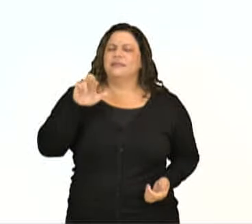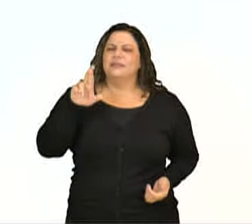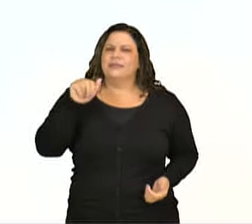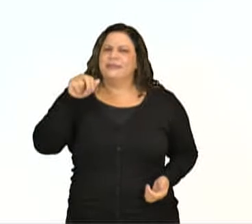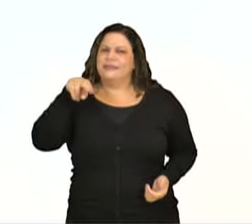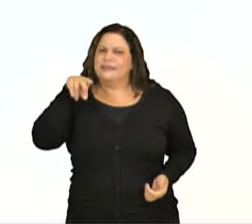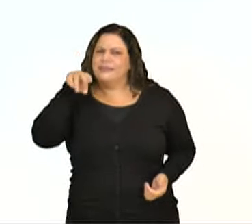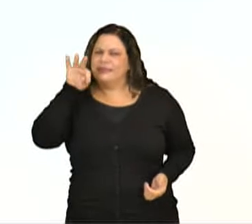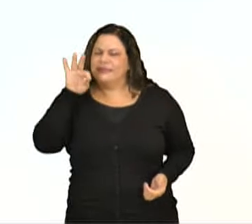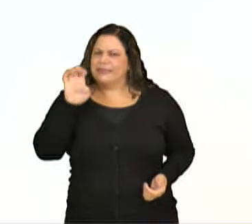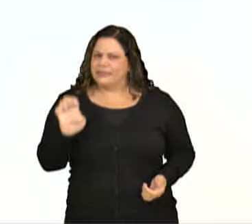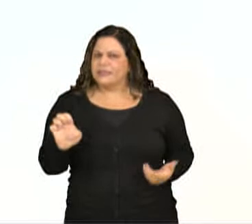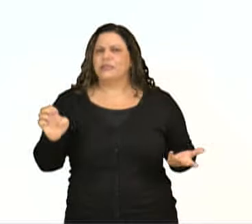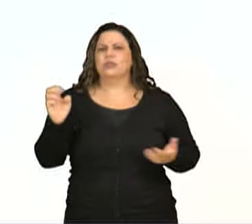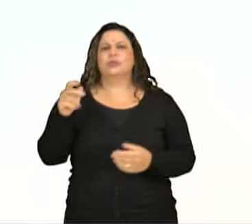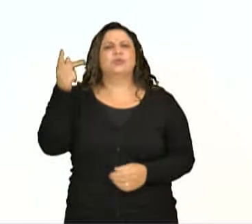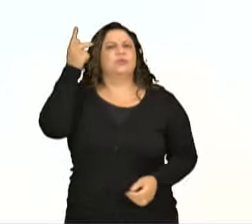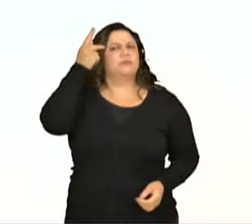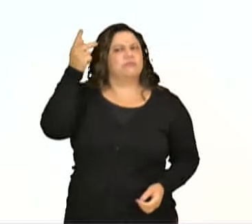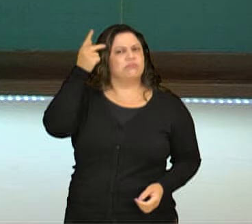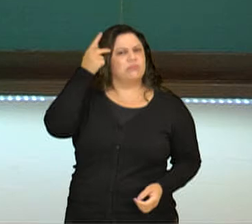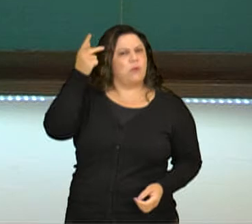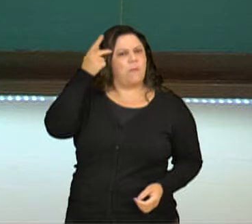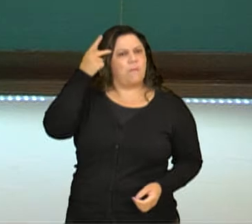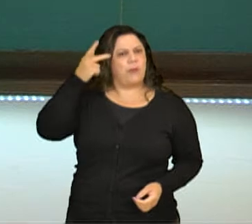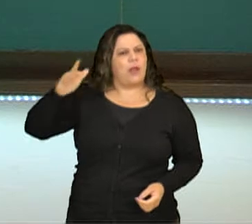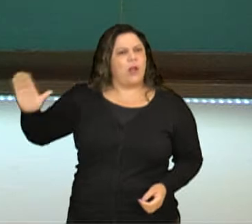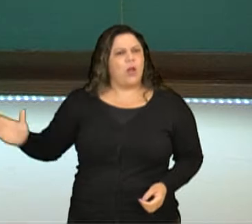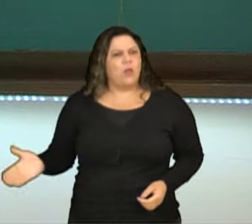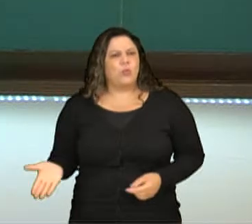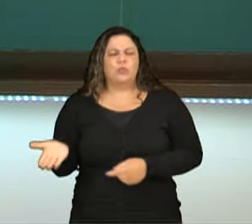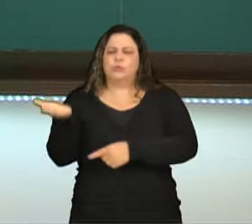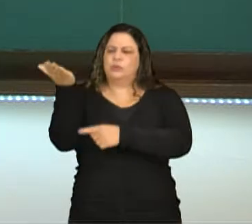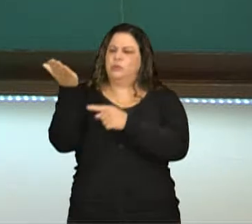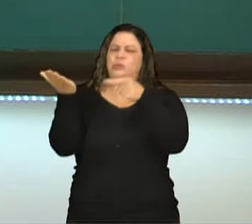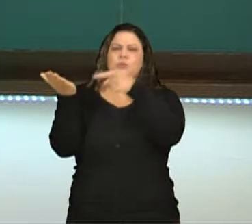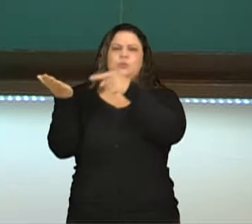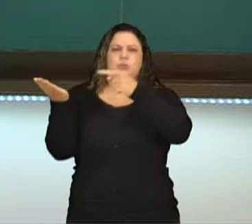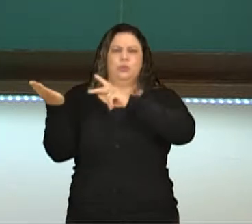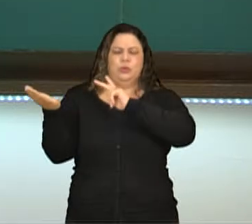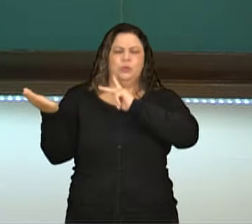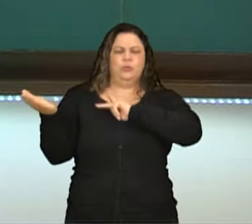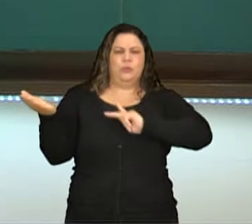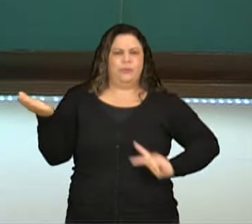Getúlio Vargas na sua mão aí com a frase "Abaixo a ditadura".